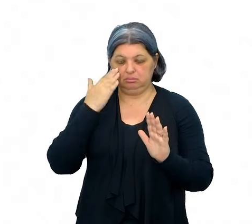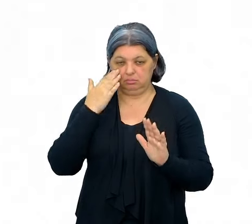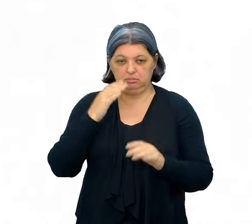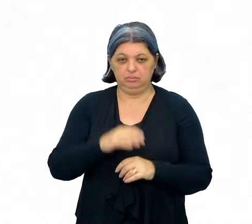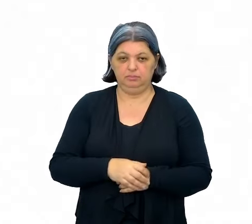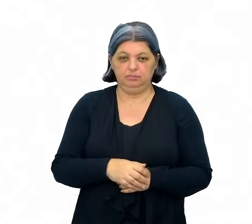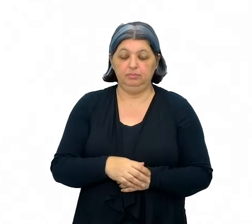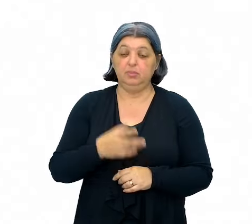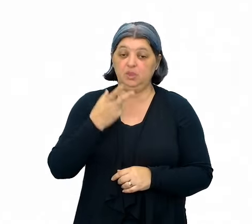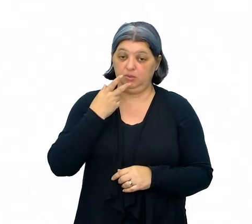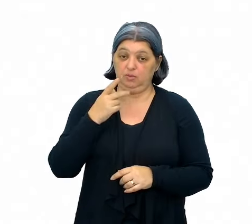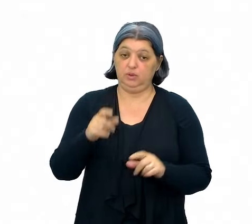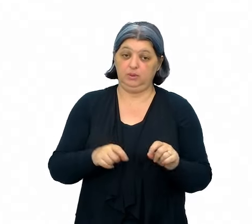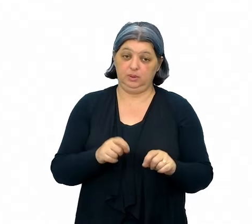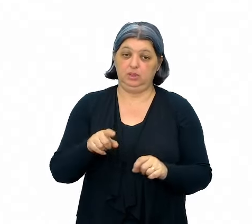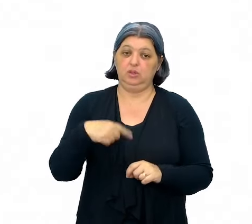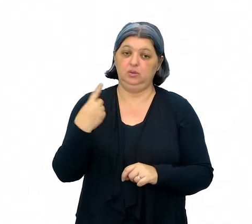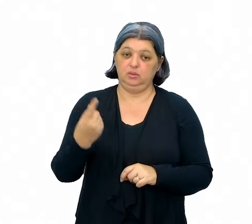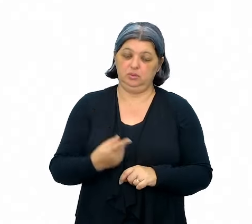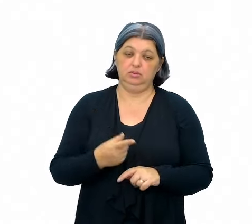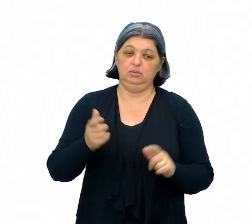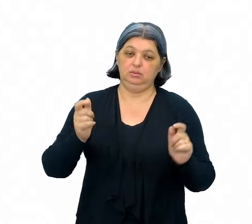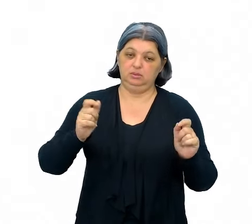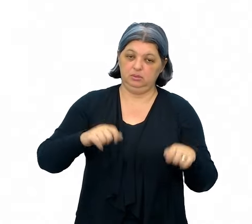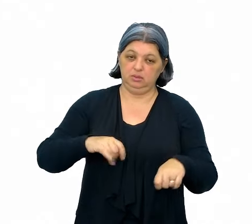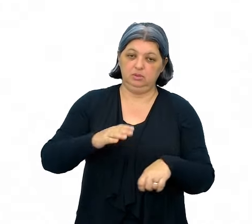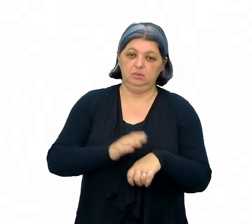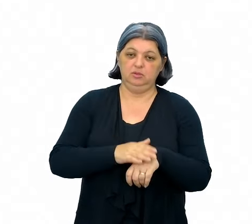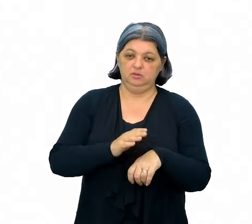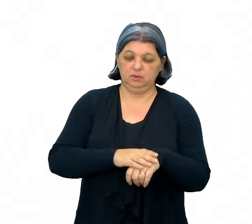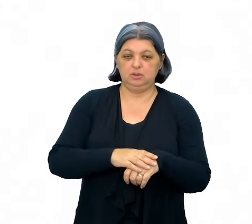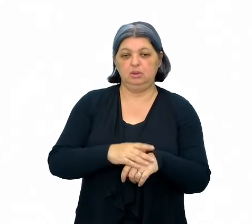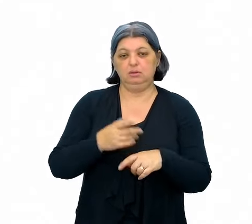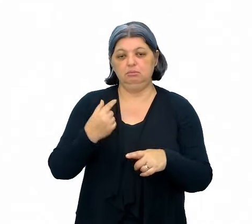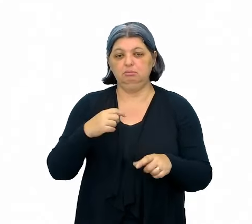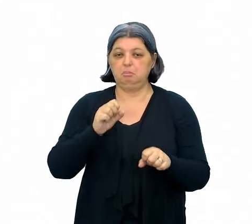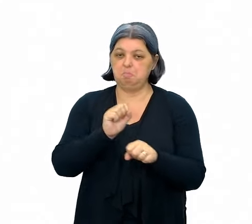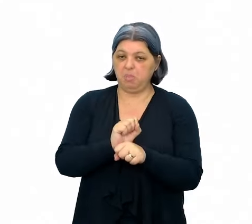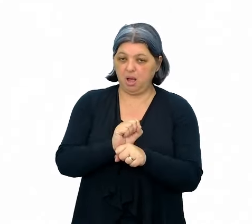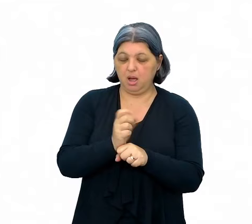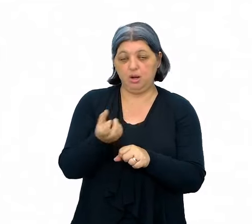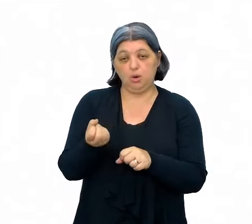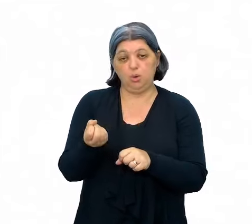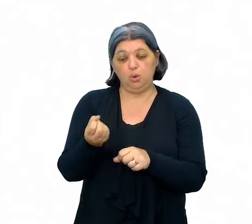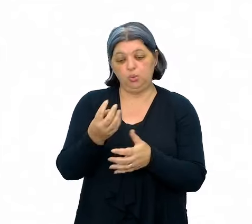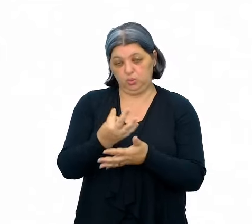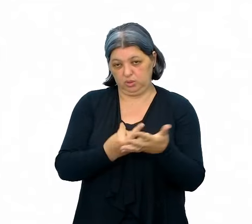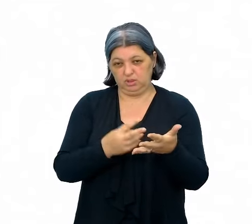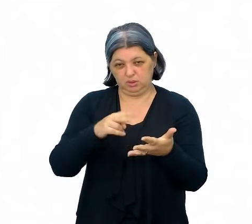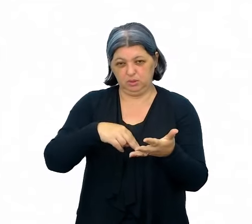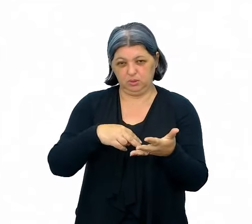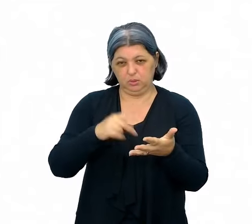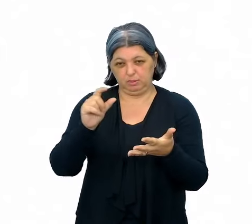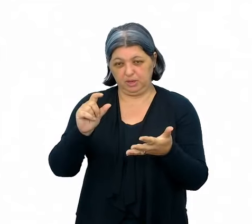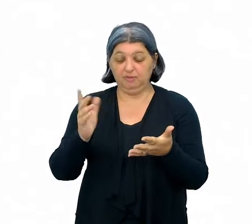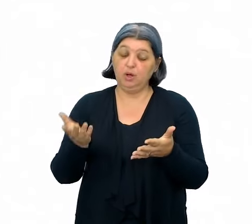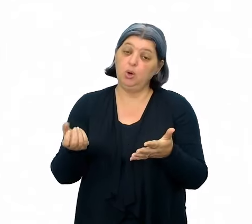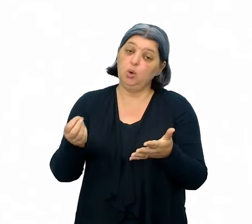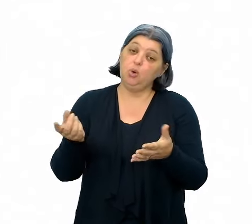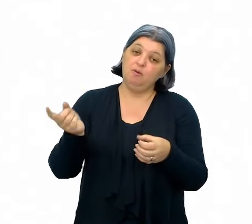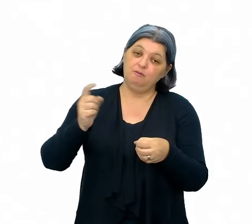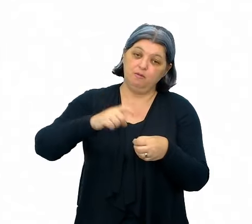Agora, eu disse assim, né, que a gente poderá fazer essas paradas ou retomar após a leitura desse